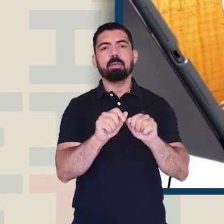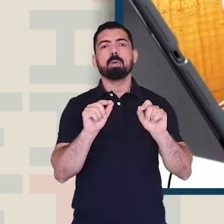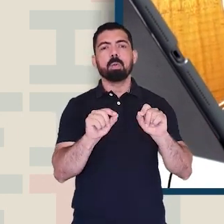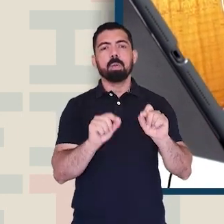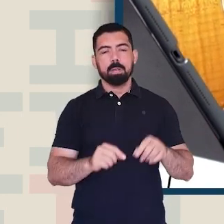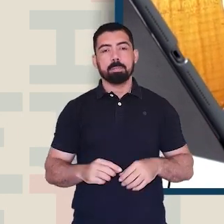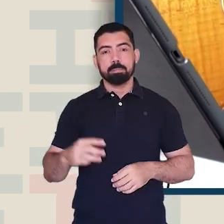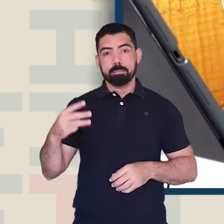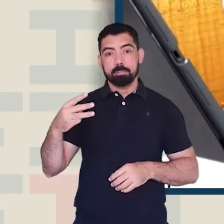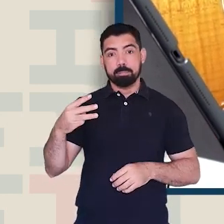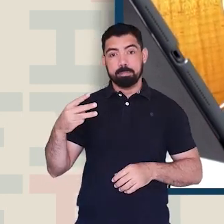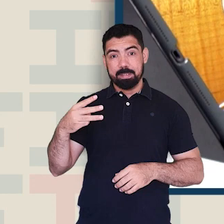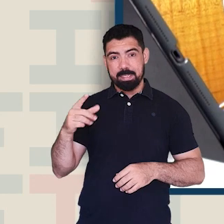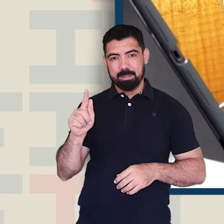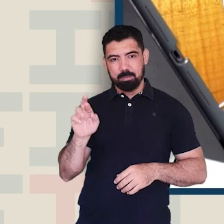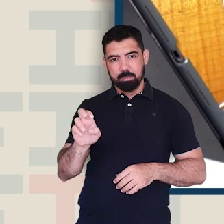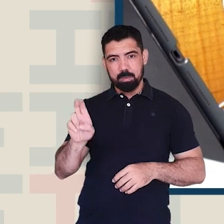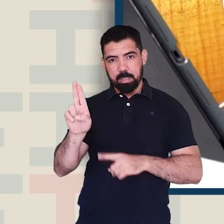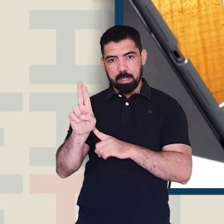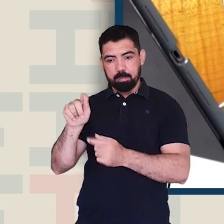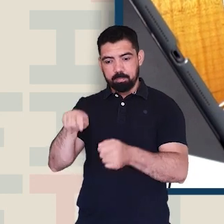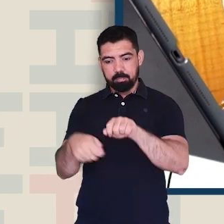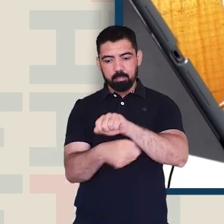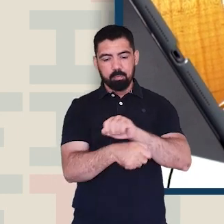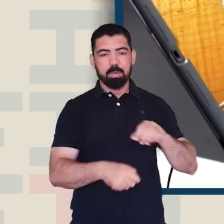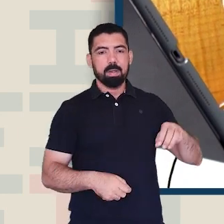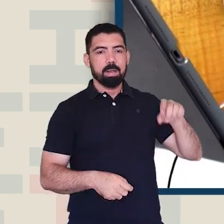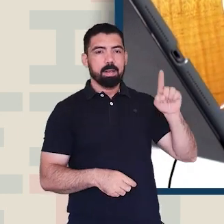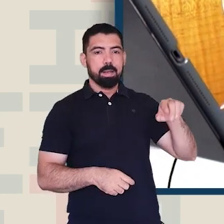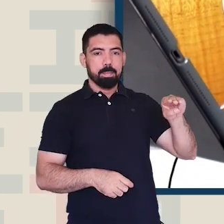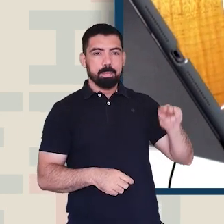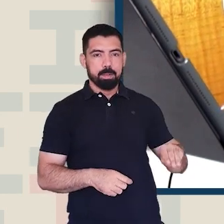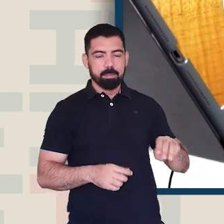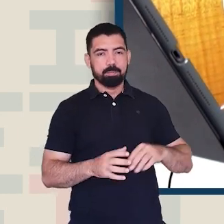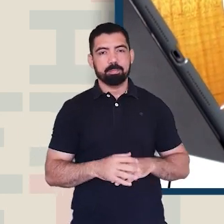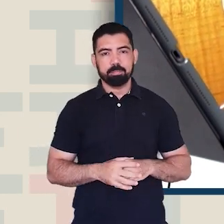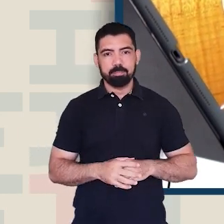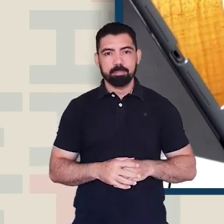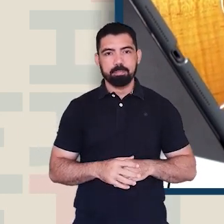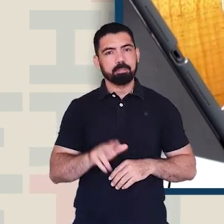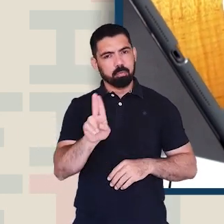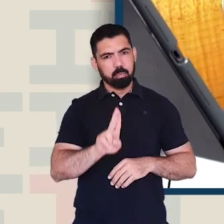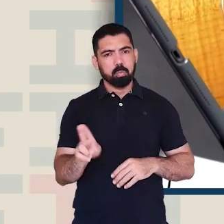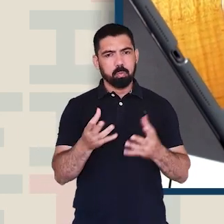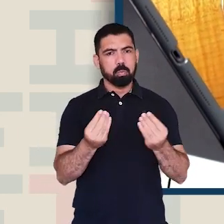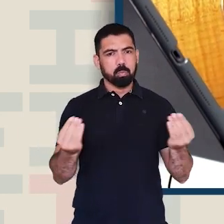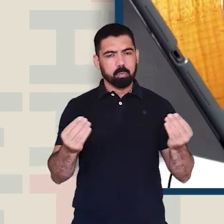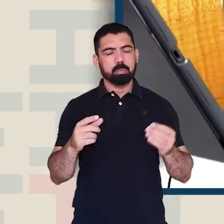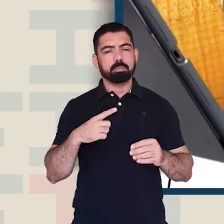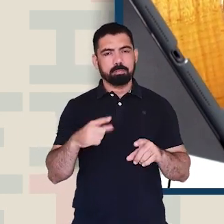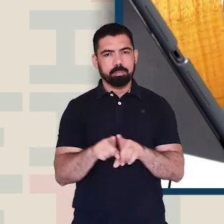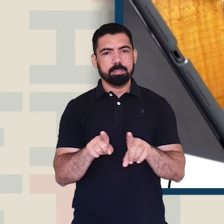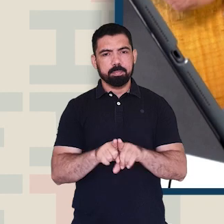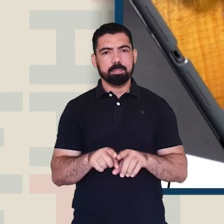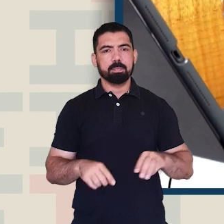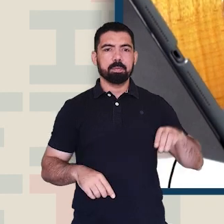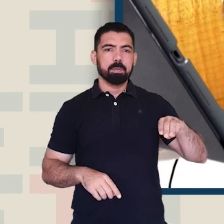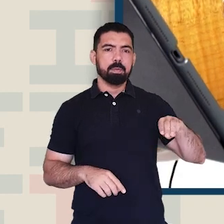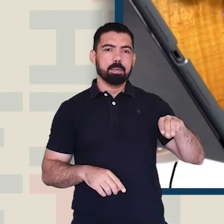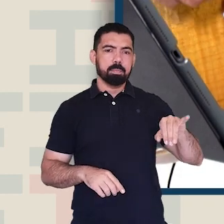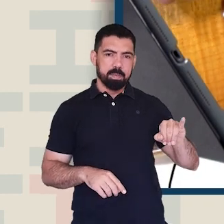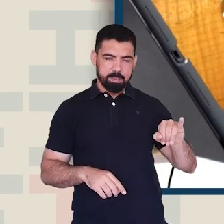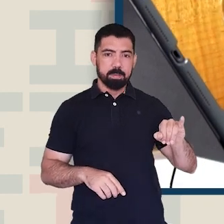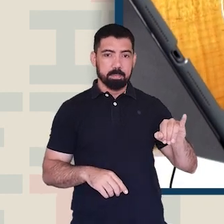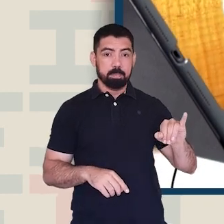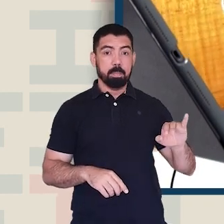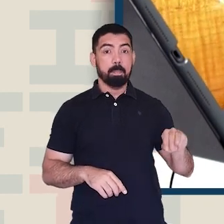a gente pegar a terça aqui e tornar ela menor. É um molde muito usado, né? O Mi menor. Mi maior, Mi